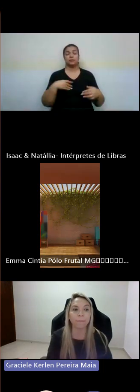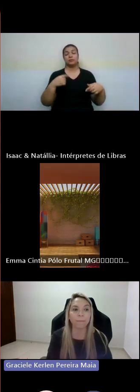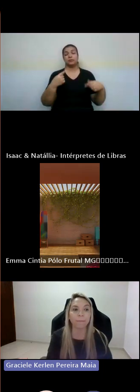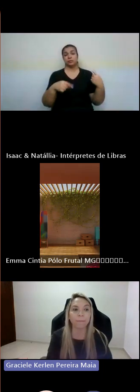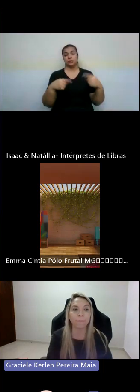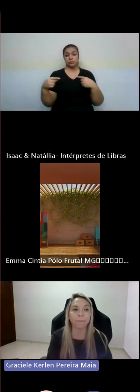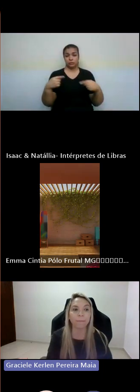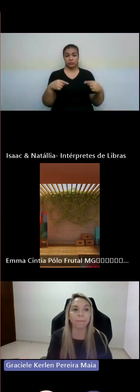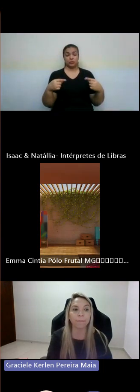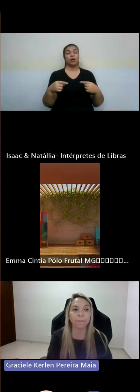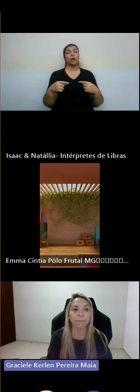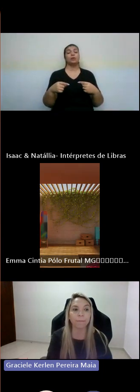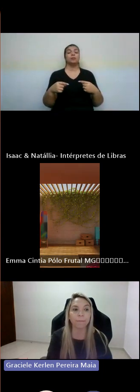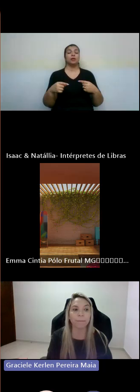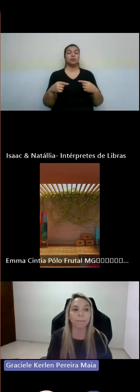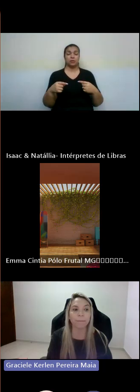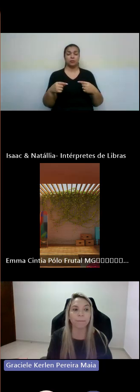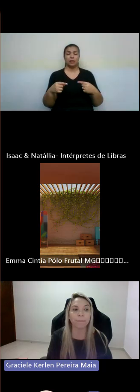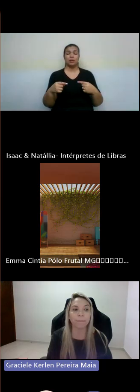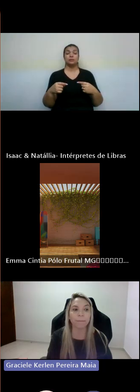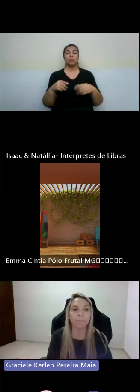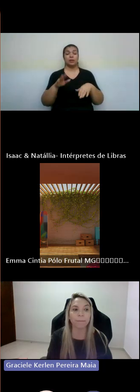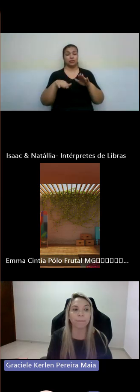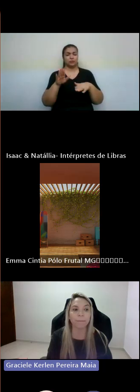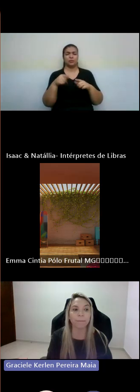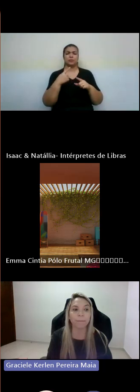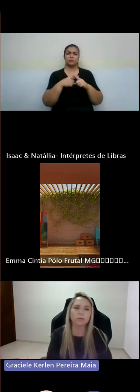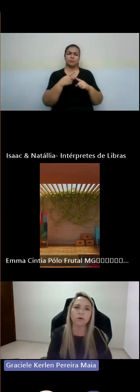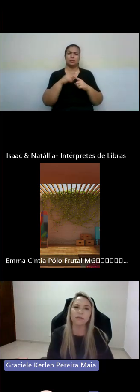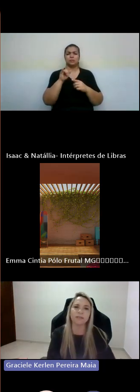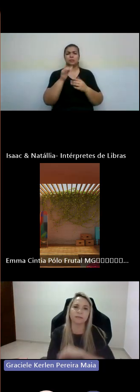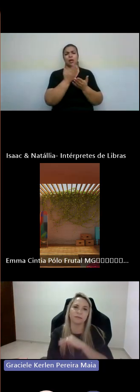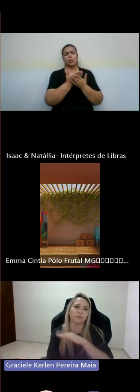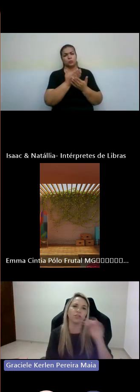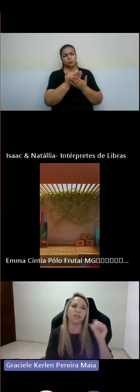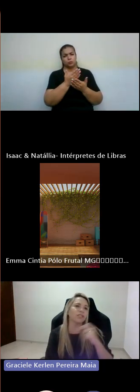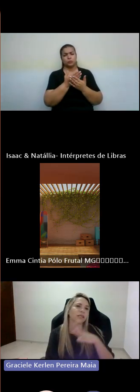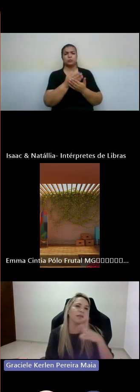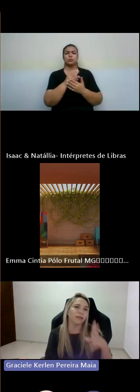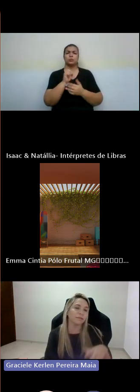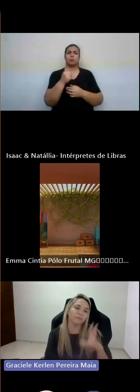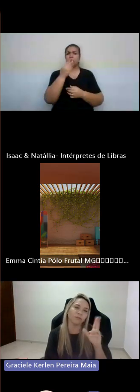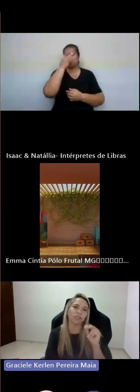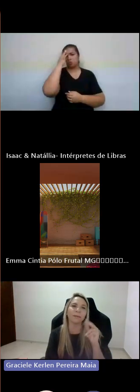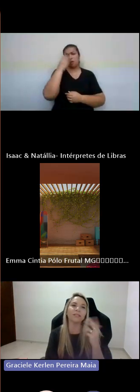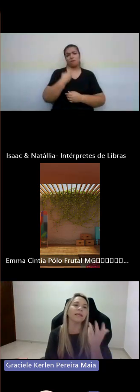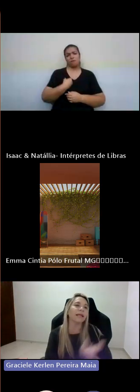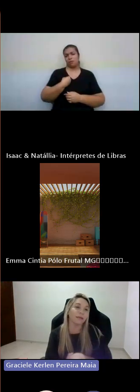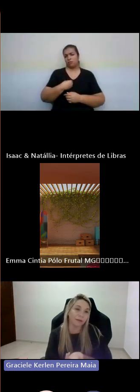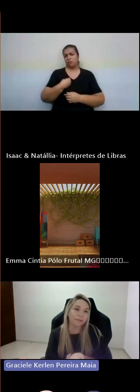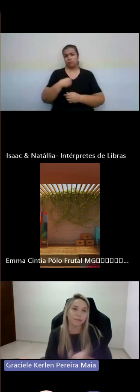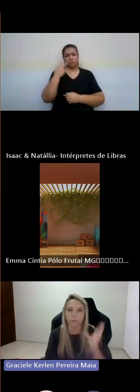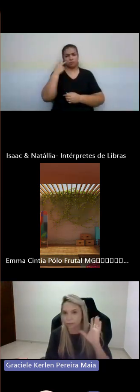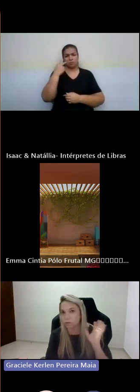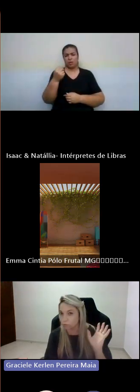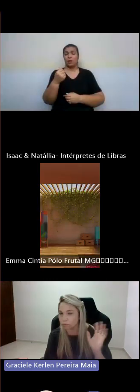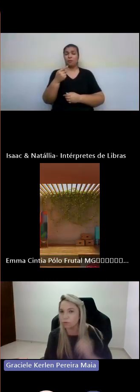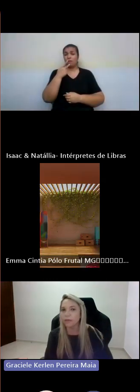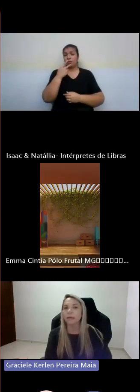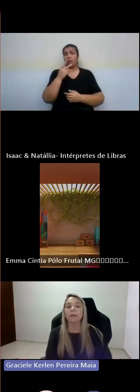para as pessoas, né, estudantes, ou às vezes pessoas do dia a dia, vou chamar de leigas